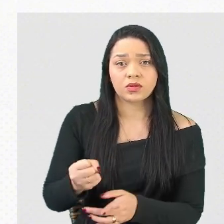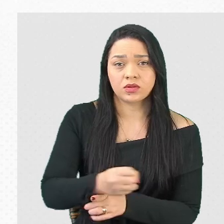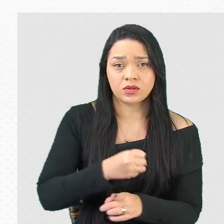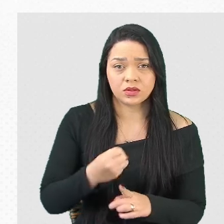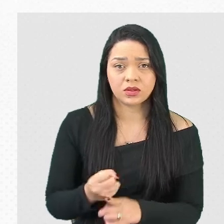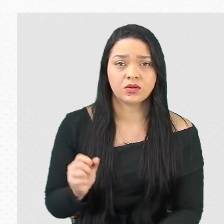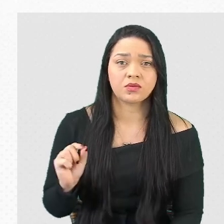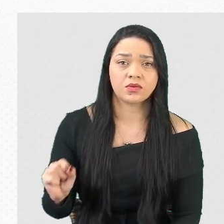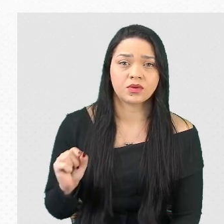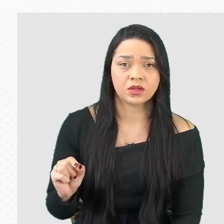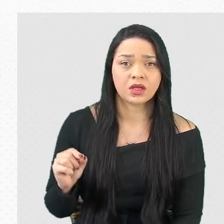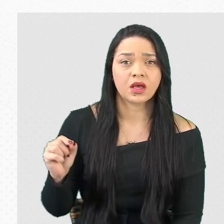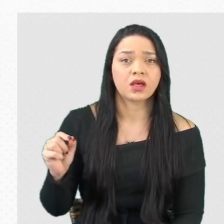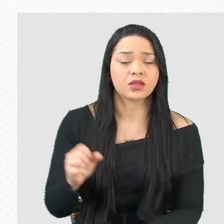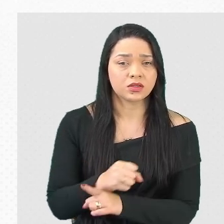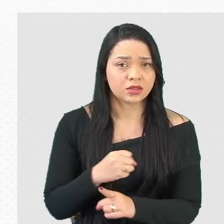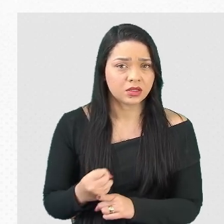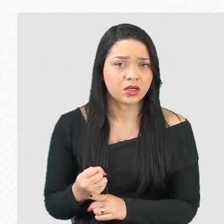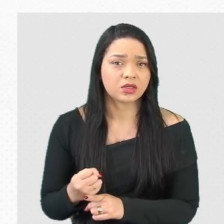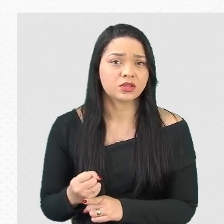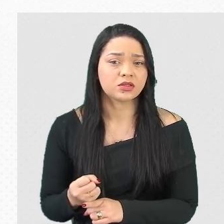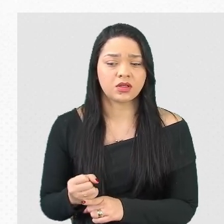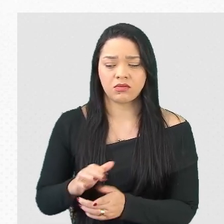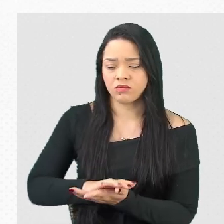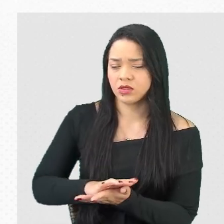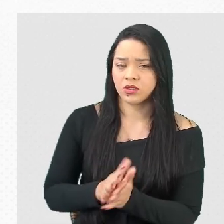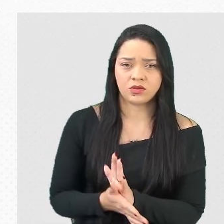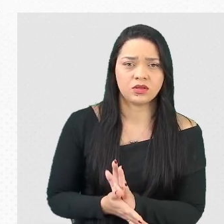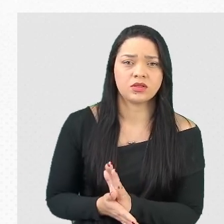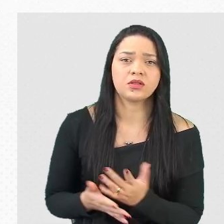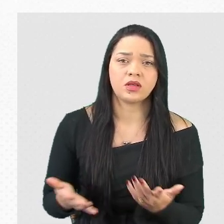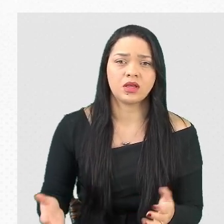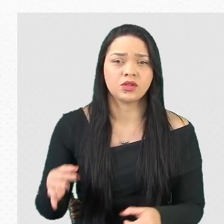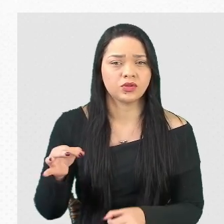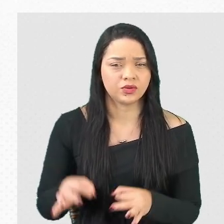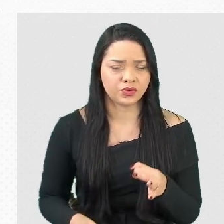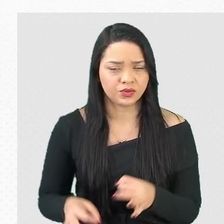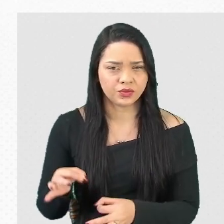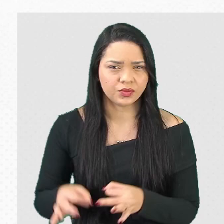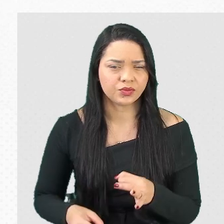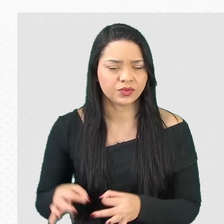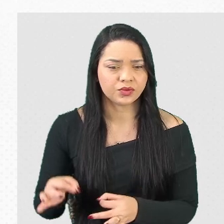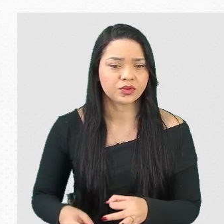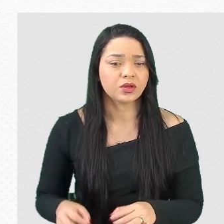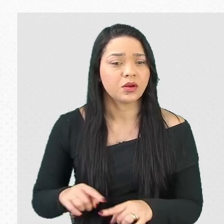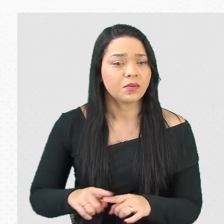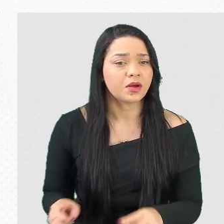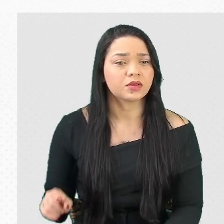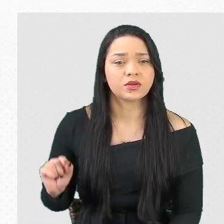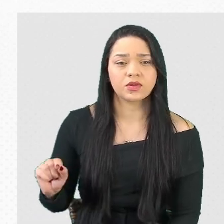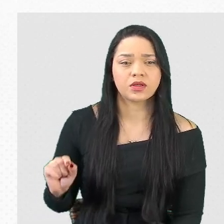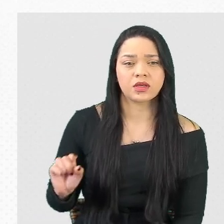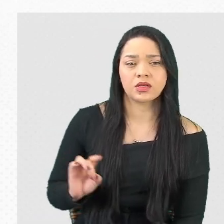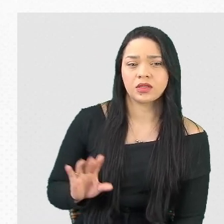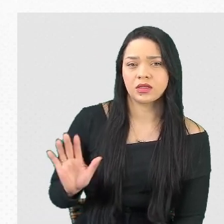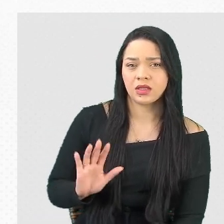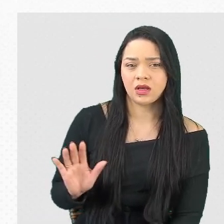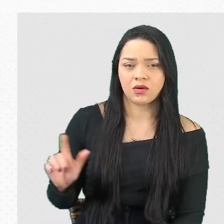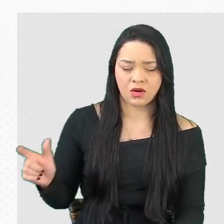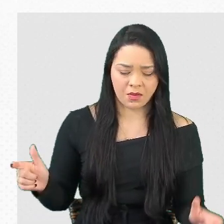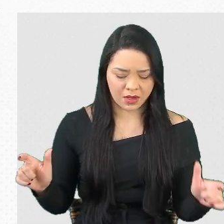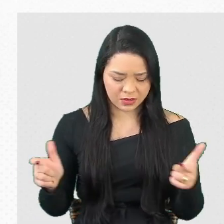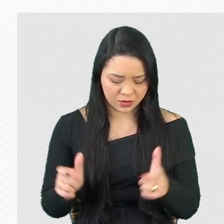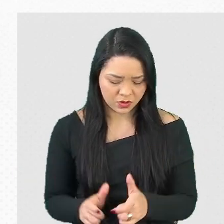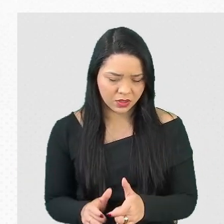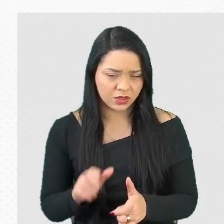para que a sociedade não se autodestruísse e ela fosse mais justa, mas ela funciona não com as minorias, não